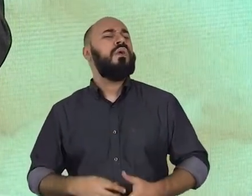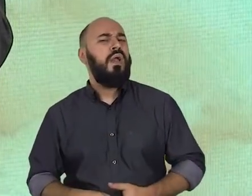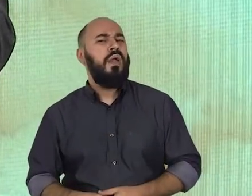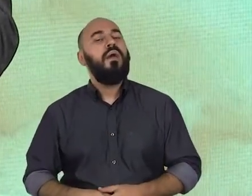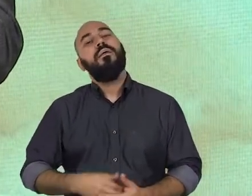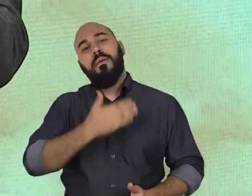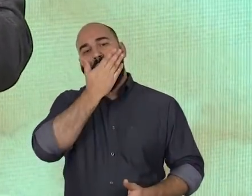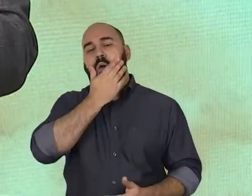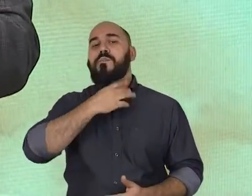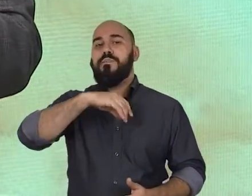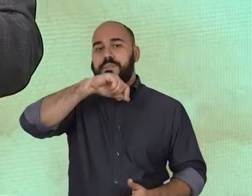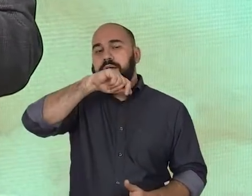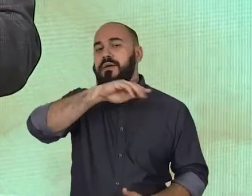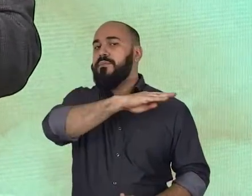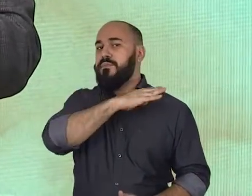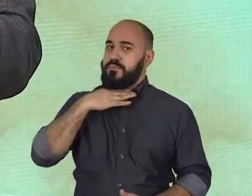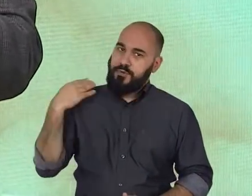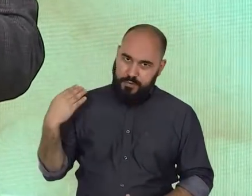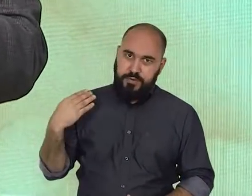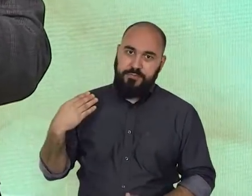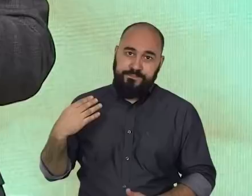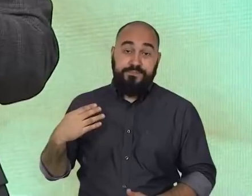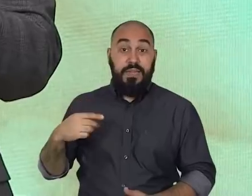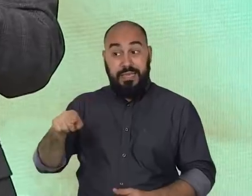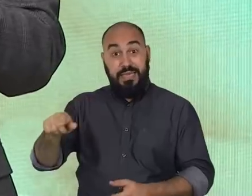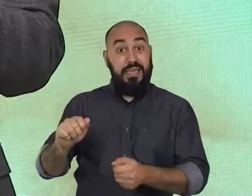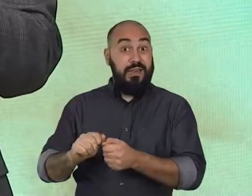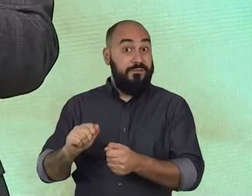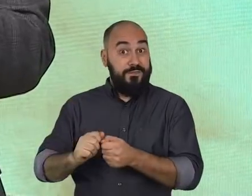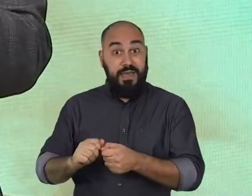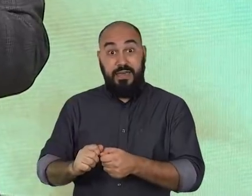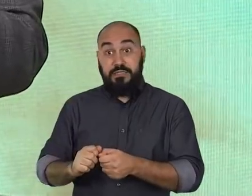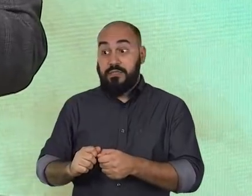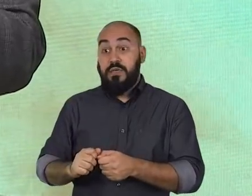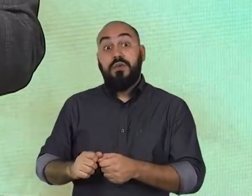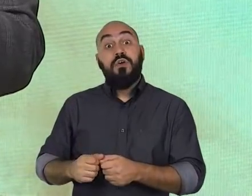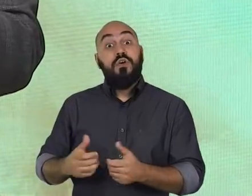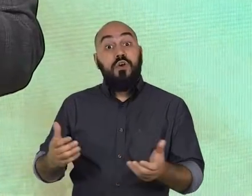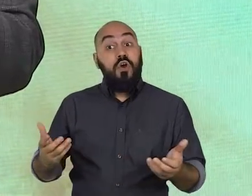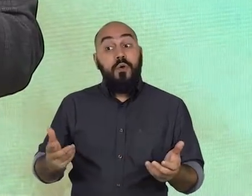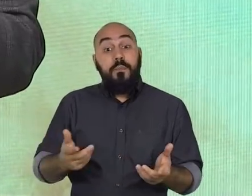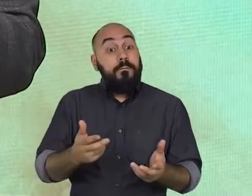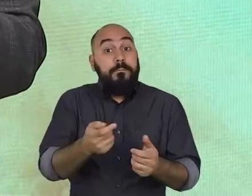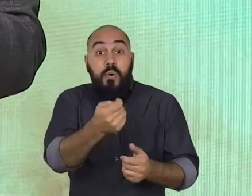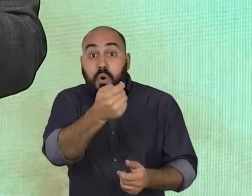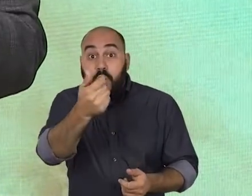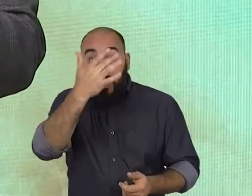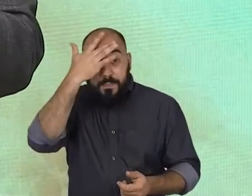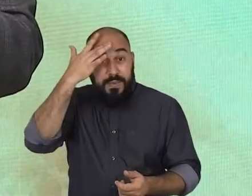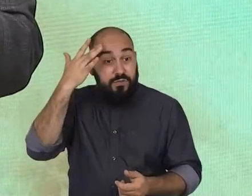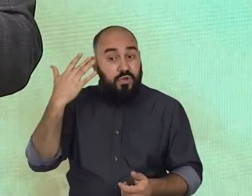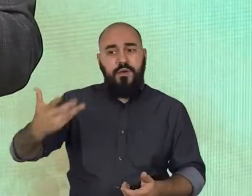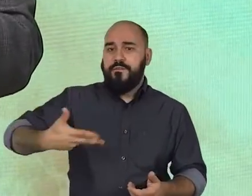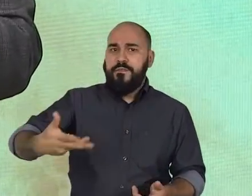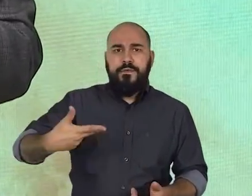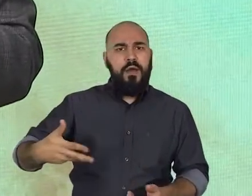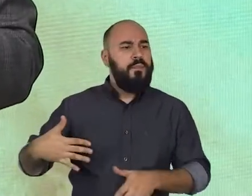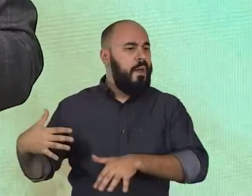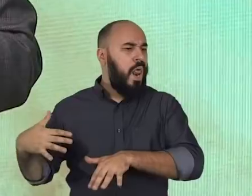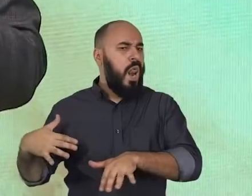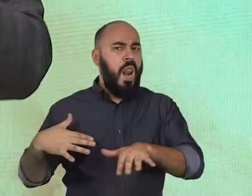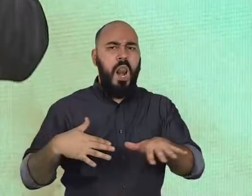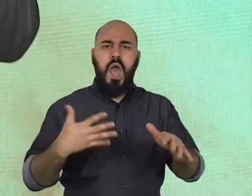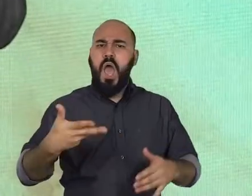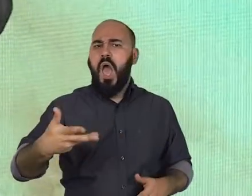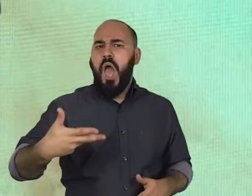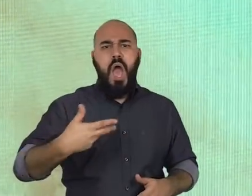pai. E isto ele faz num deslocamento menor para chegar mais rápido, o mais rápido possível. Mais